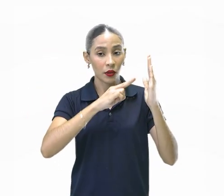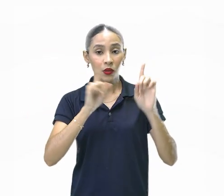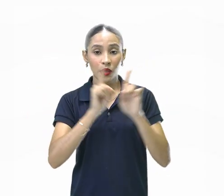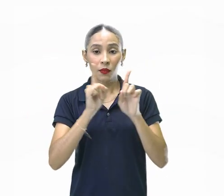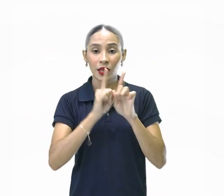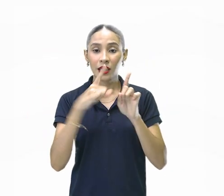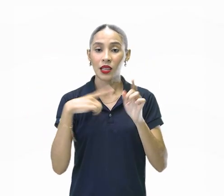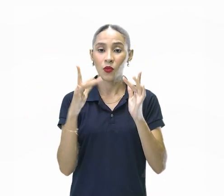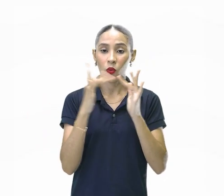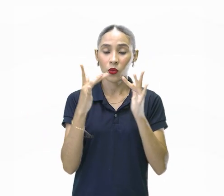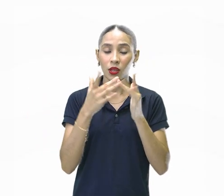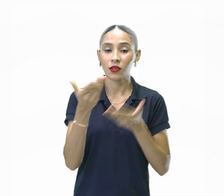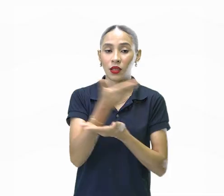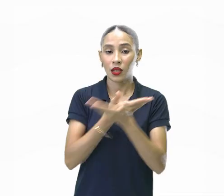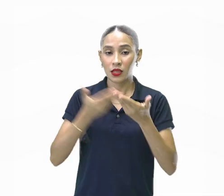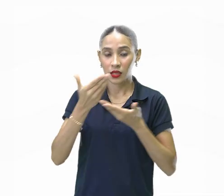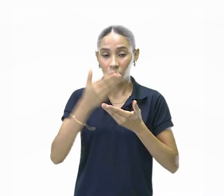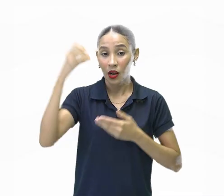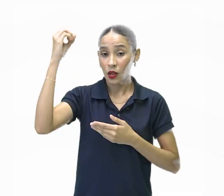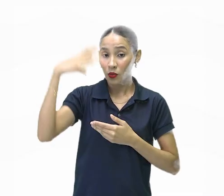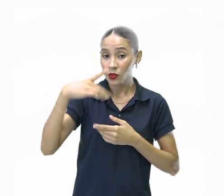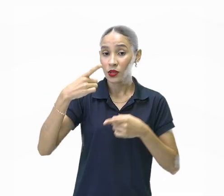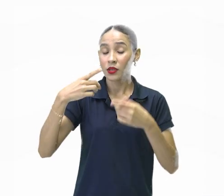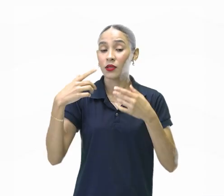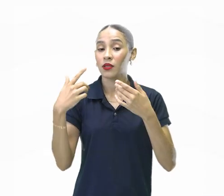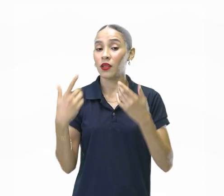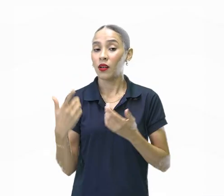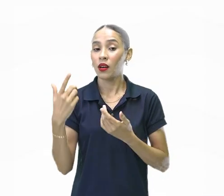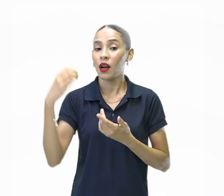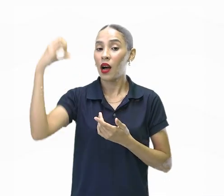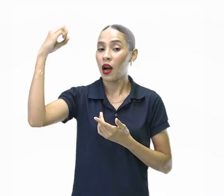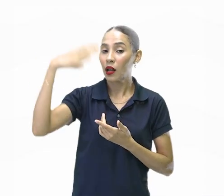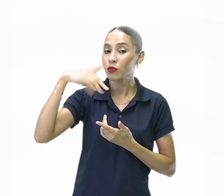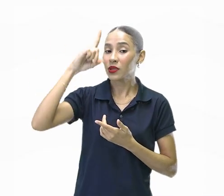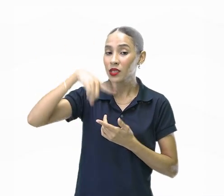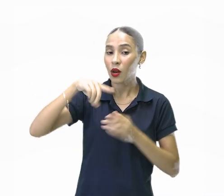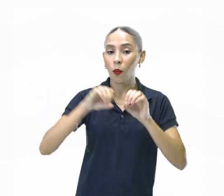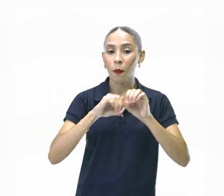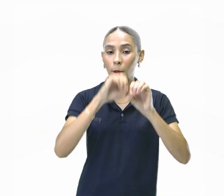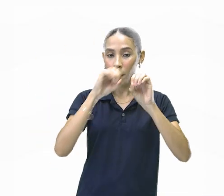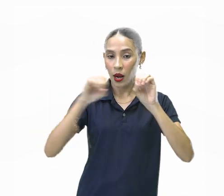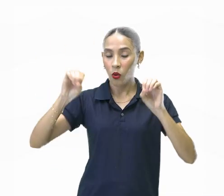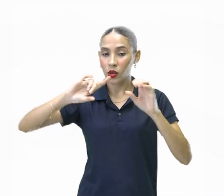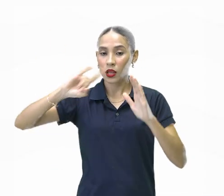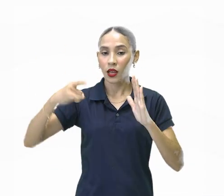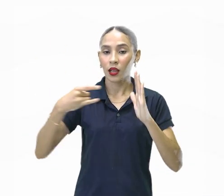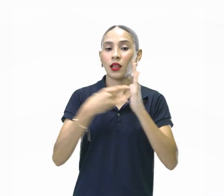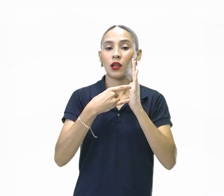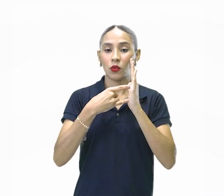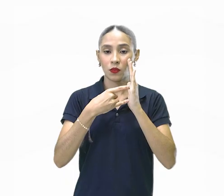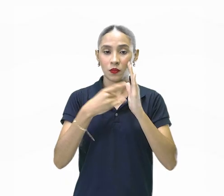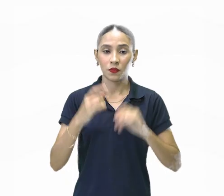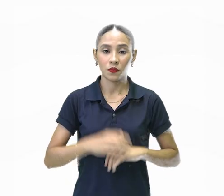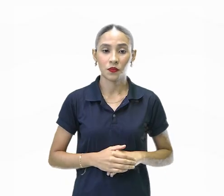com a luz, levando em consideração que a luz é considerada uma onda eletromagnética,